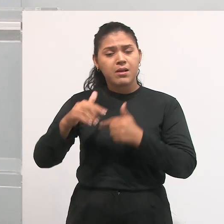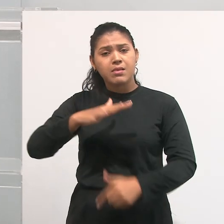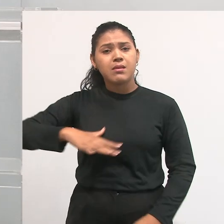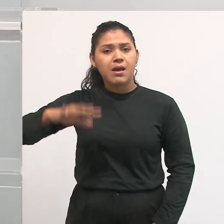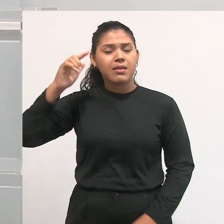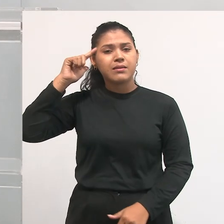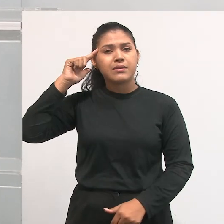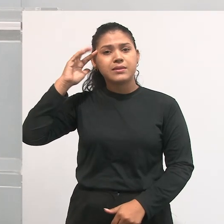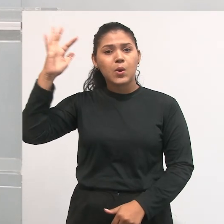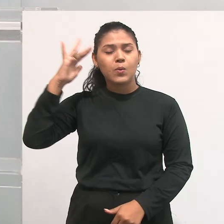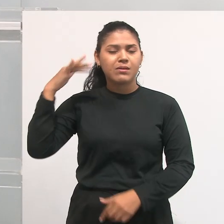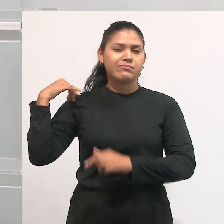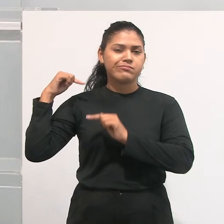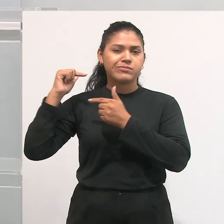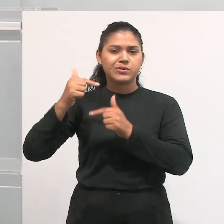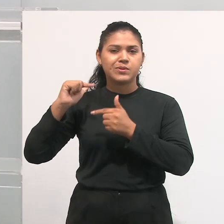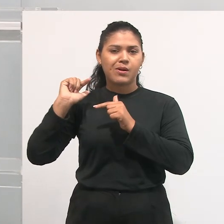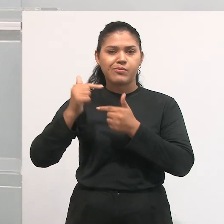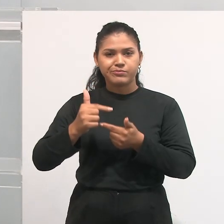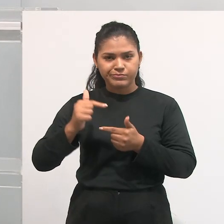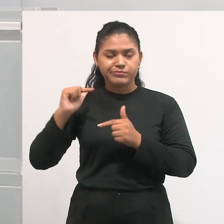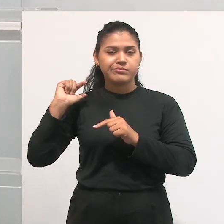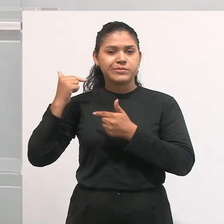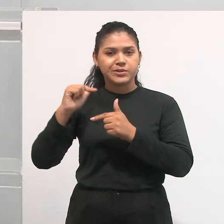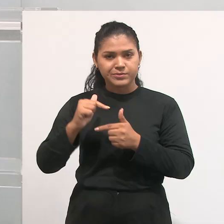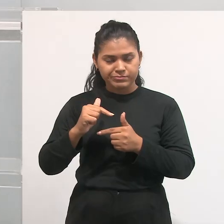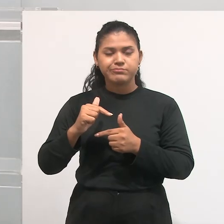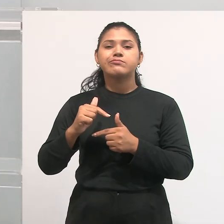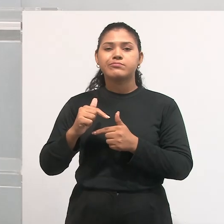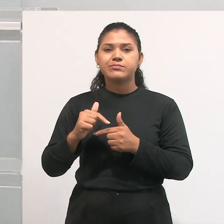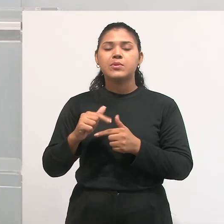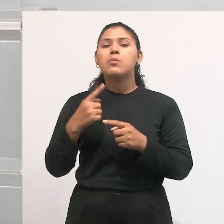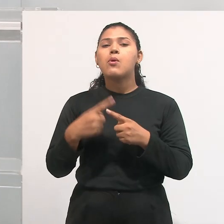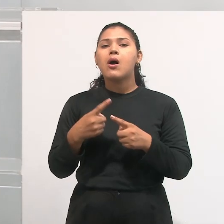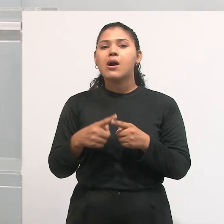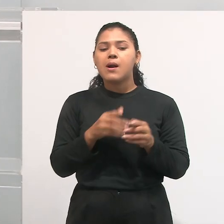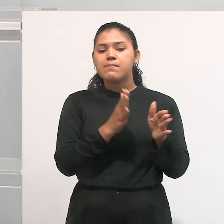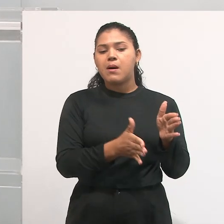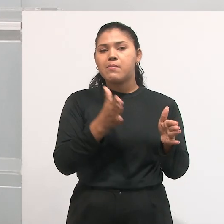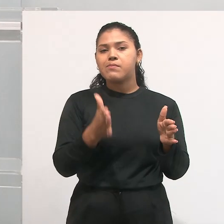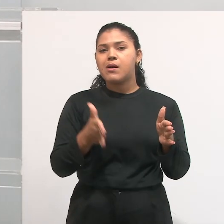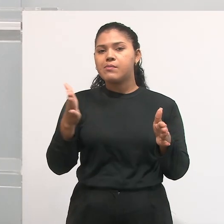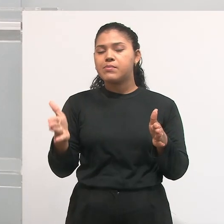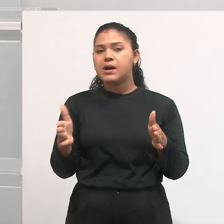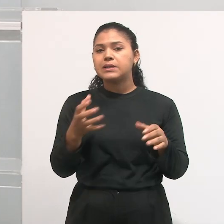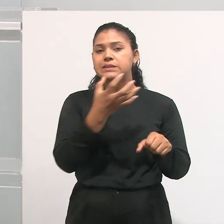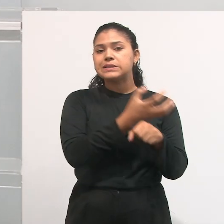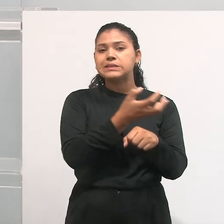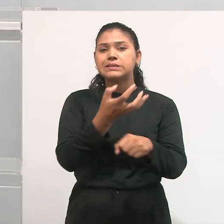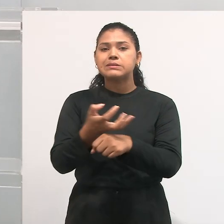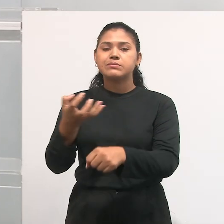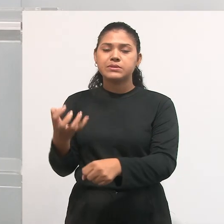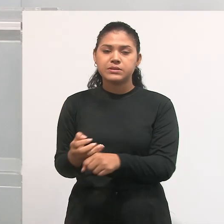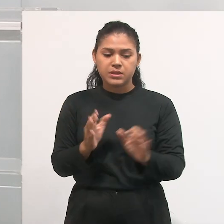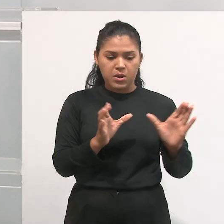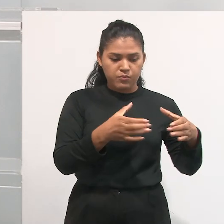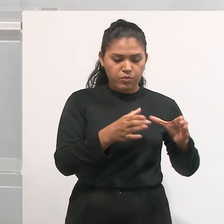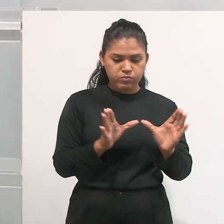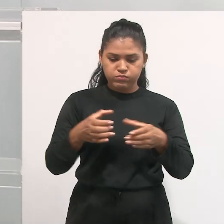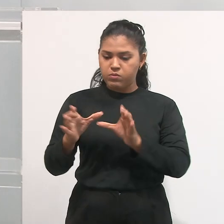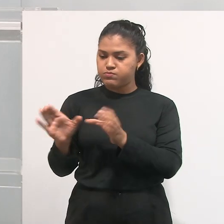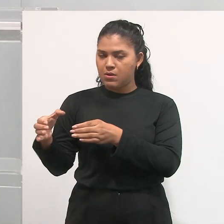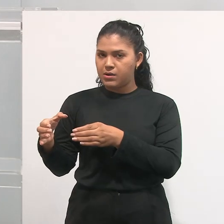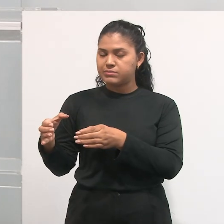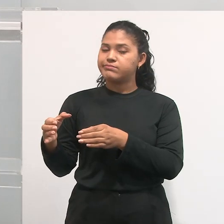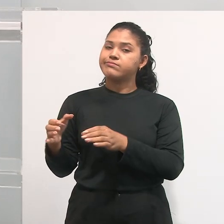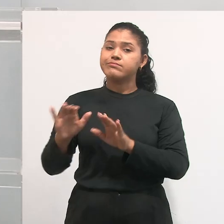nossa forma de organização do currículo é disciplinar, ou seja, em caixinhas separadas. Então,